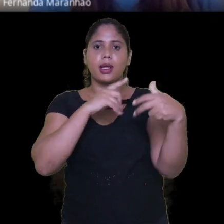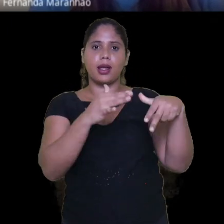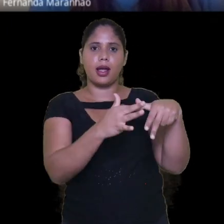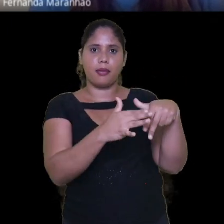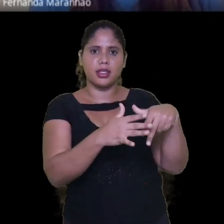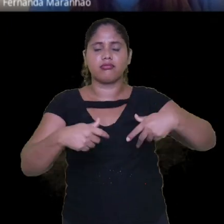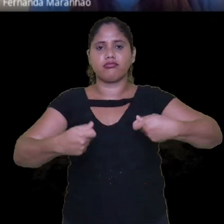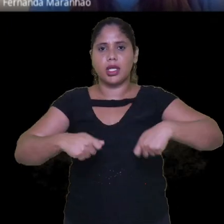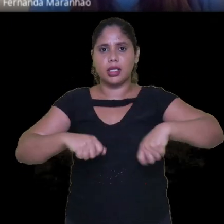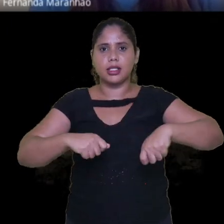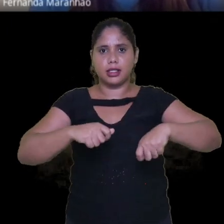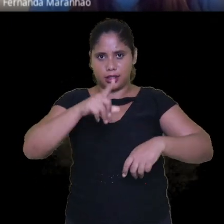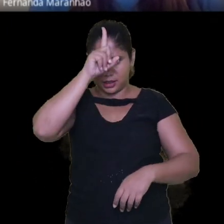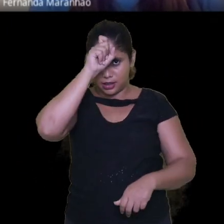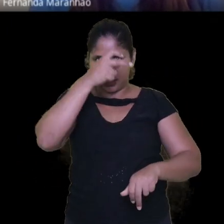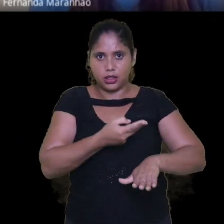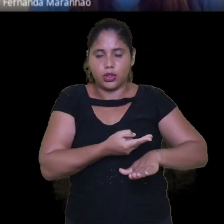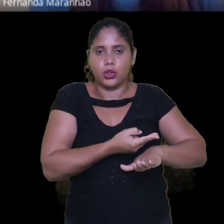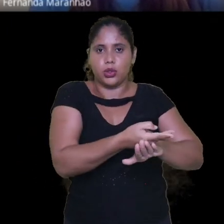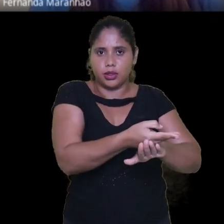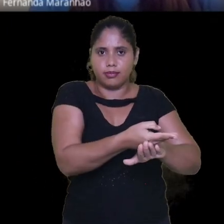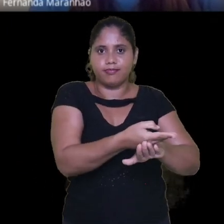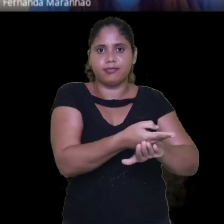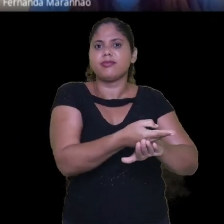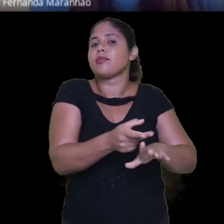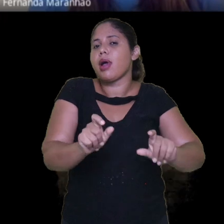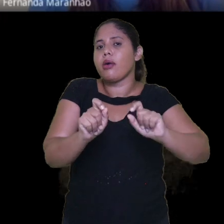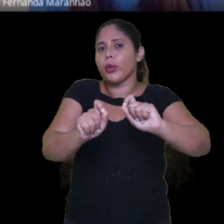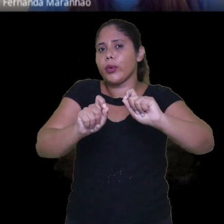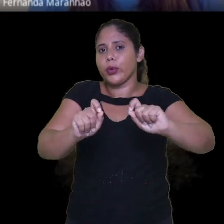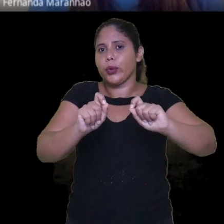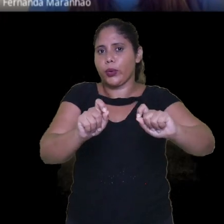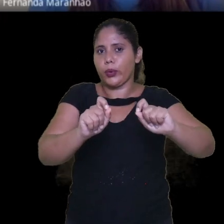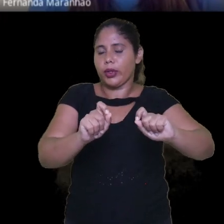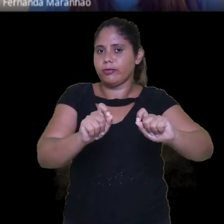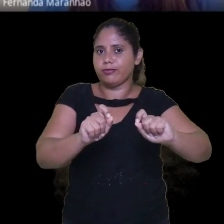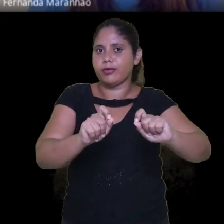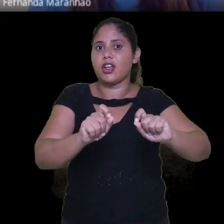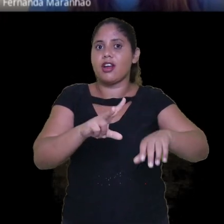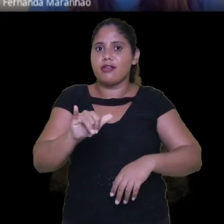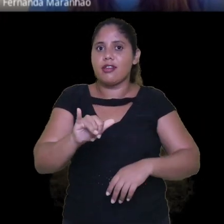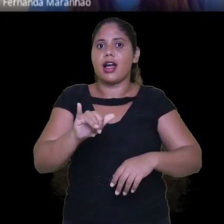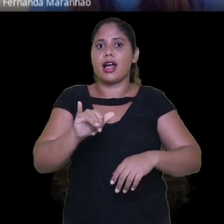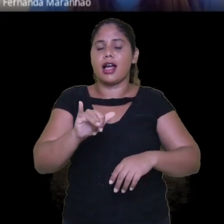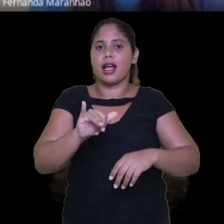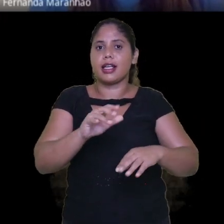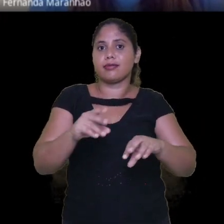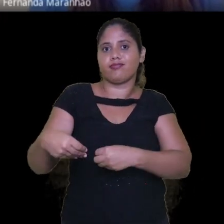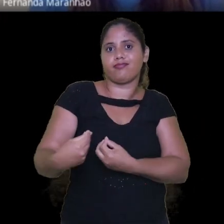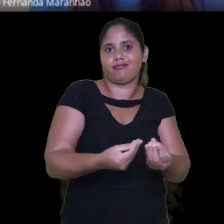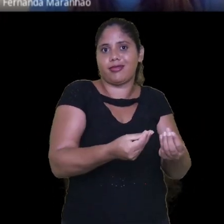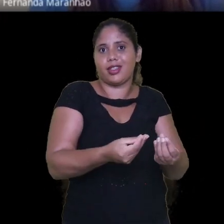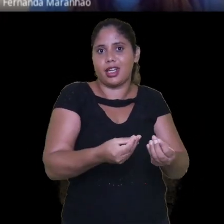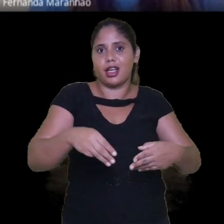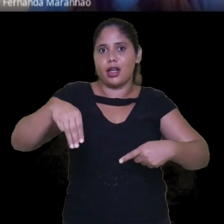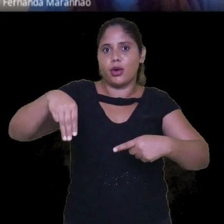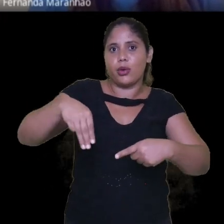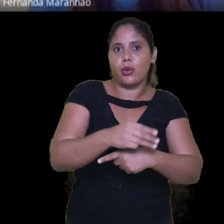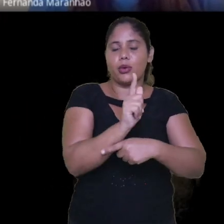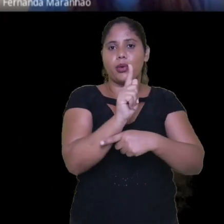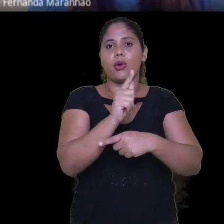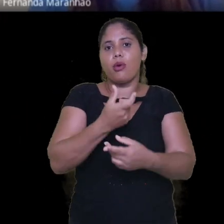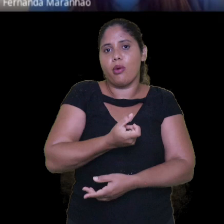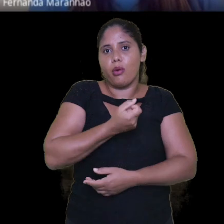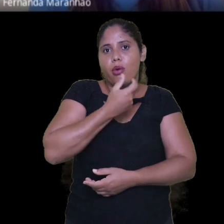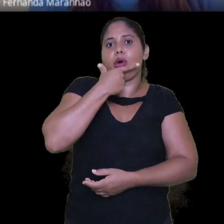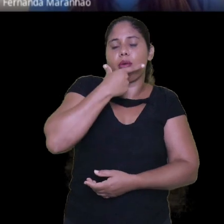entanto, é mais visto esse tipo de conduta em ambientes de instituição de ensino. A APE superposta está